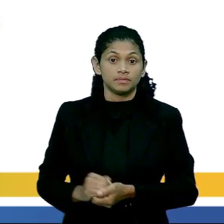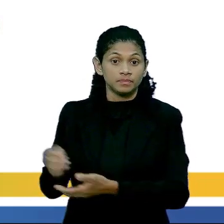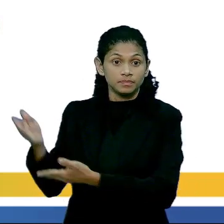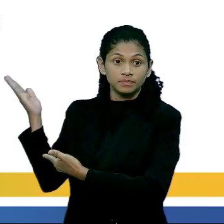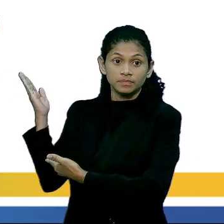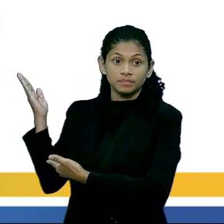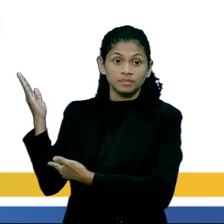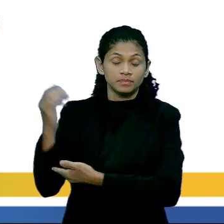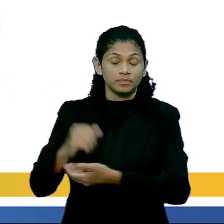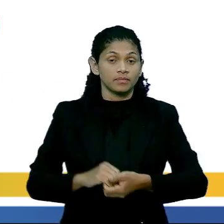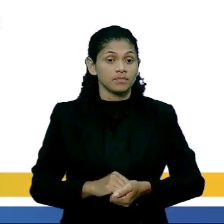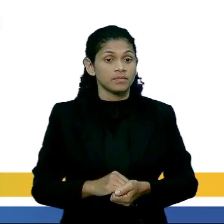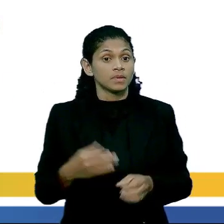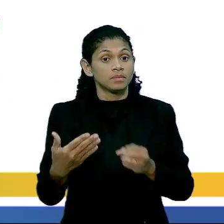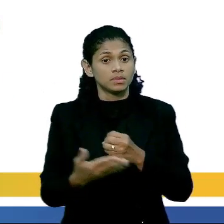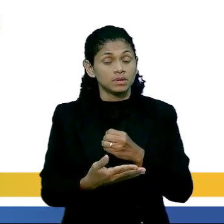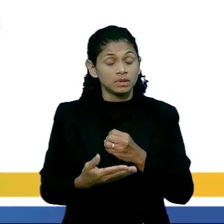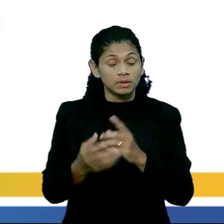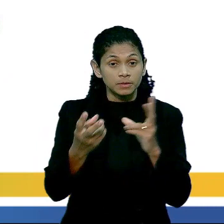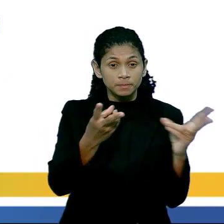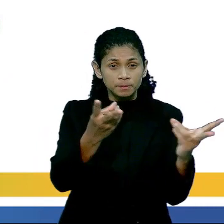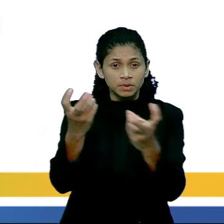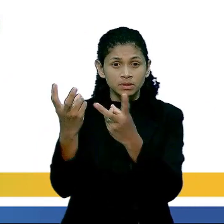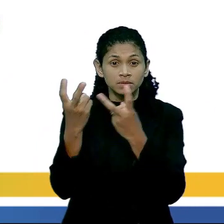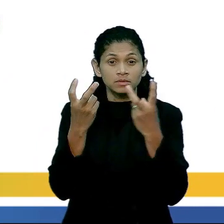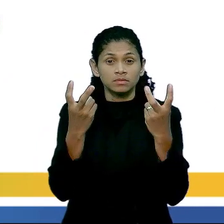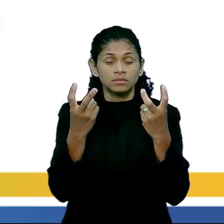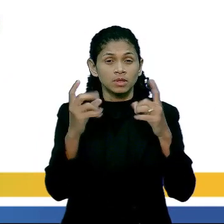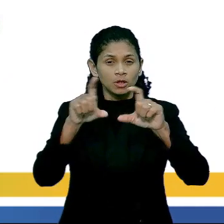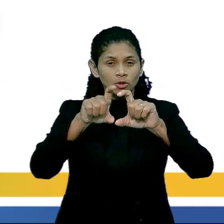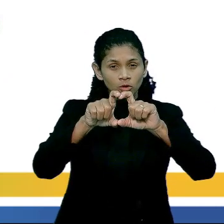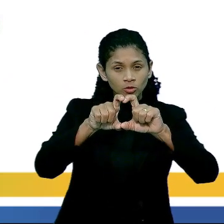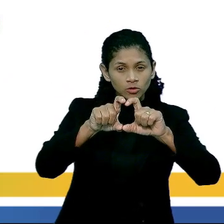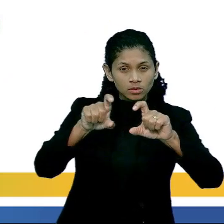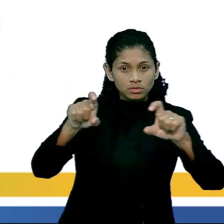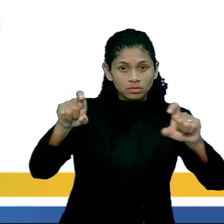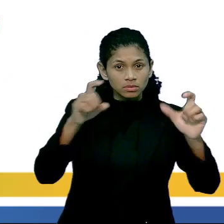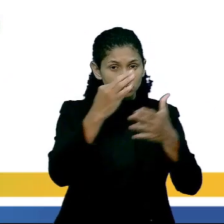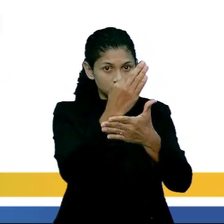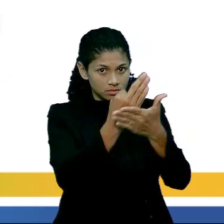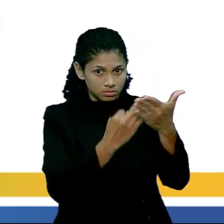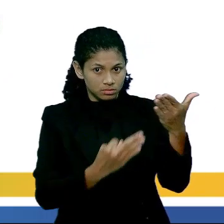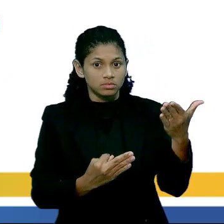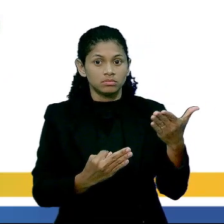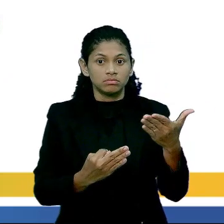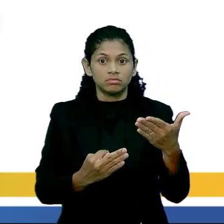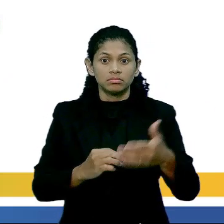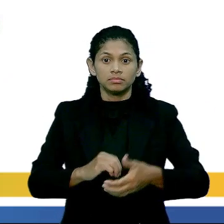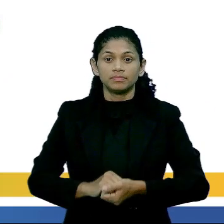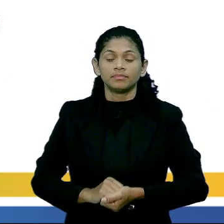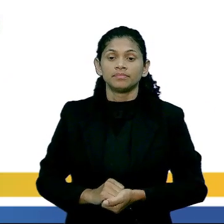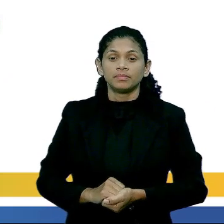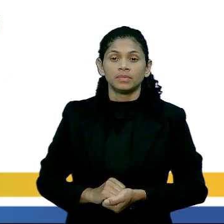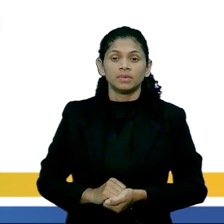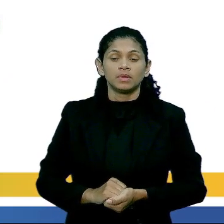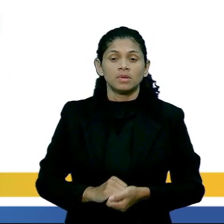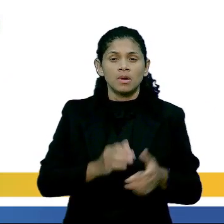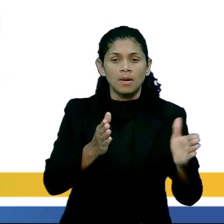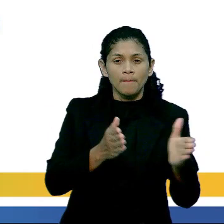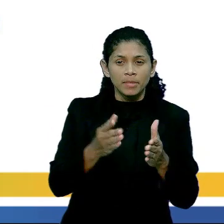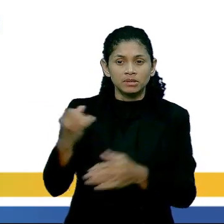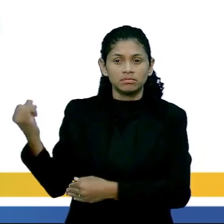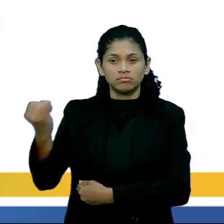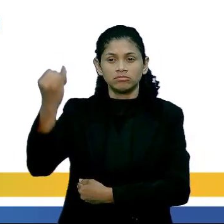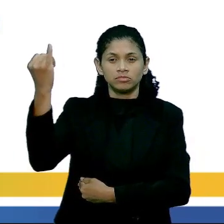pelo que se percebe no fragmento retirado do texto aí tem o fragmento aí que tá referenciado parte importante dessa